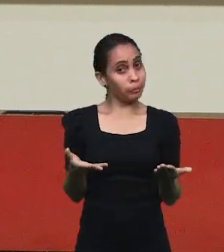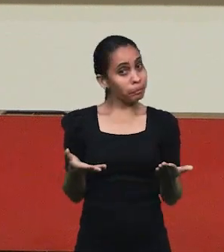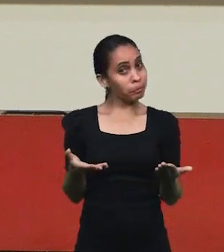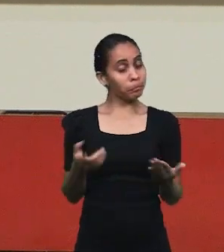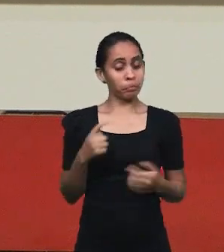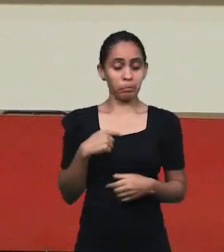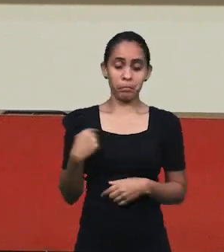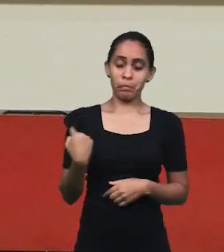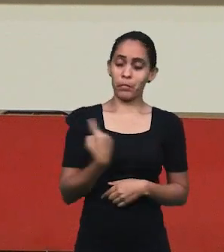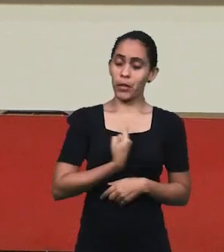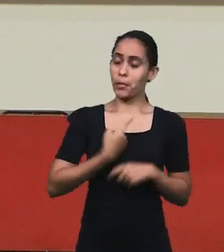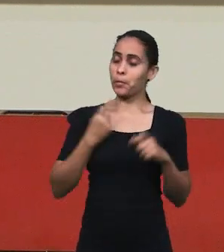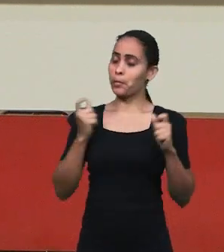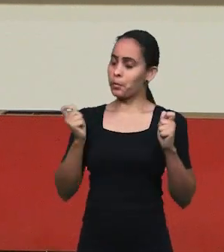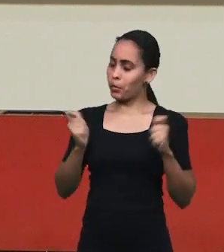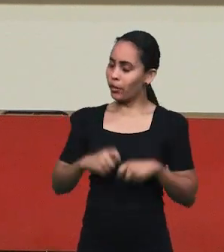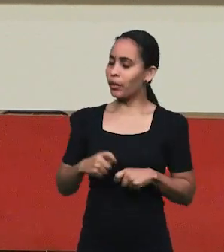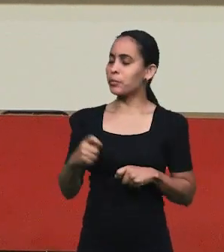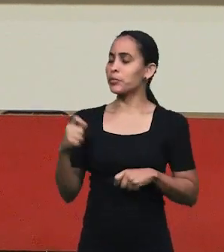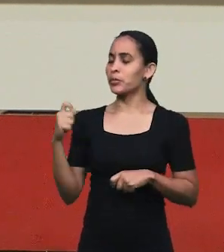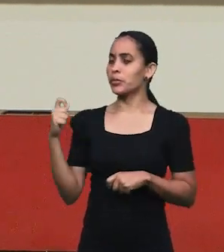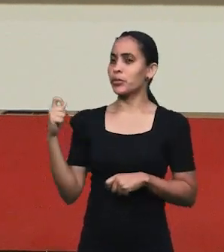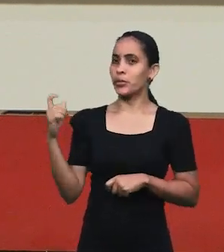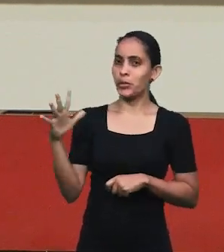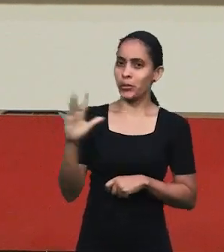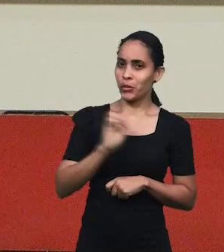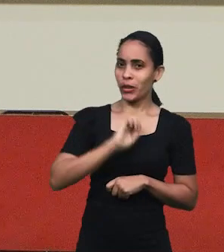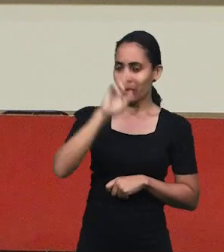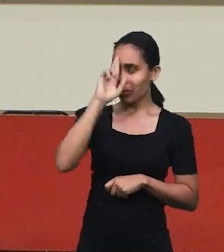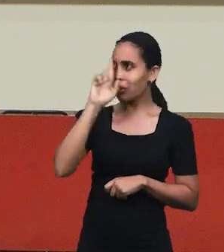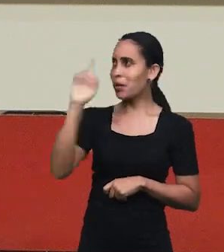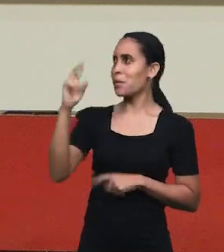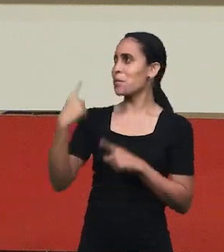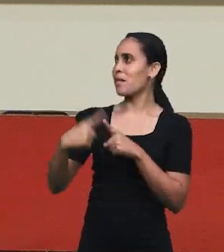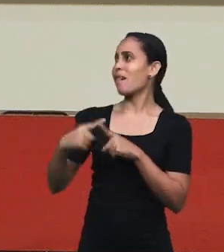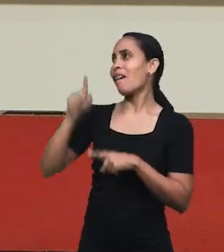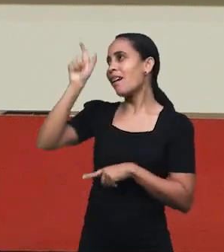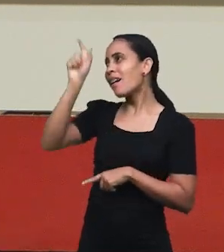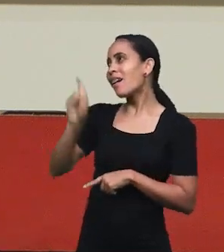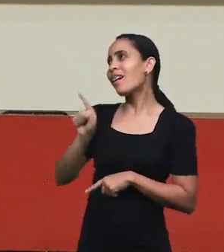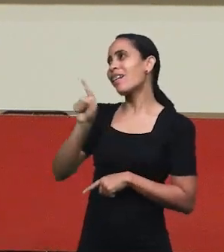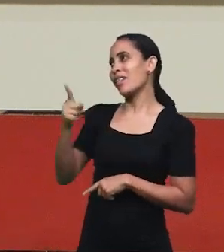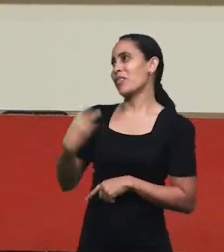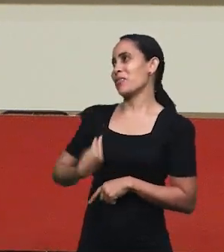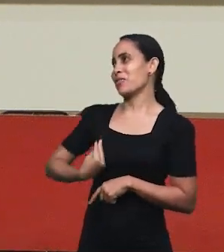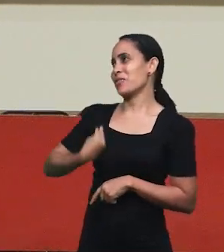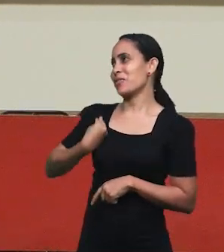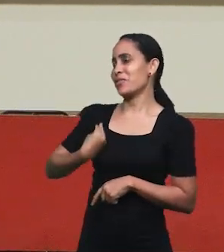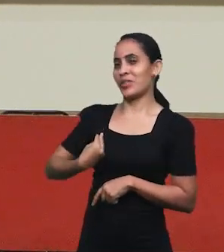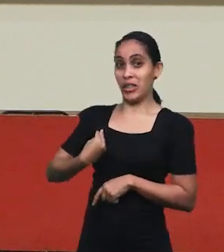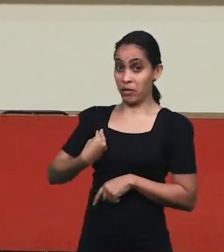isso, queridos, nós podemos glorificar, porque Ele vive.